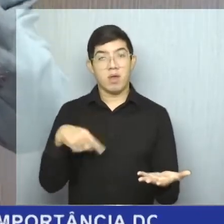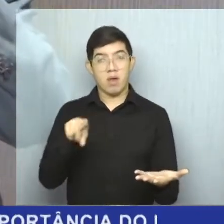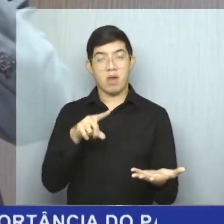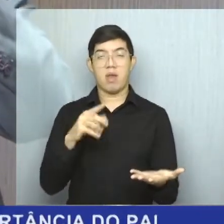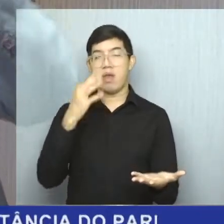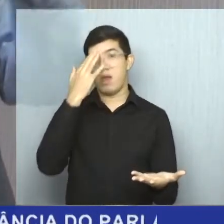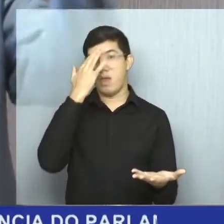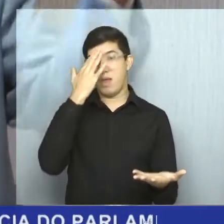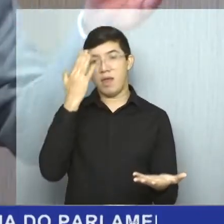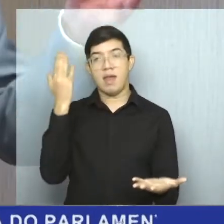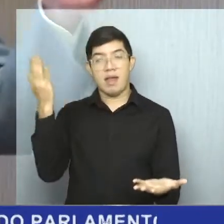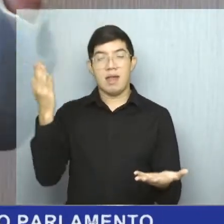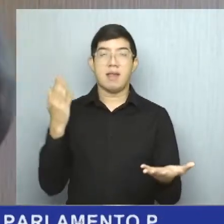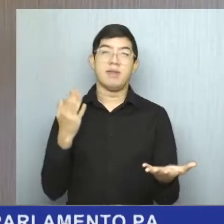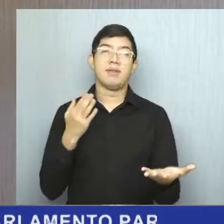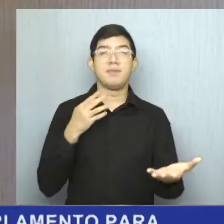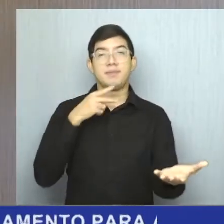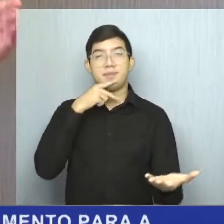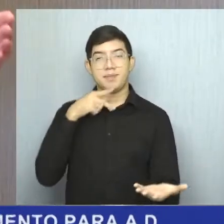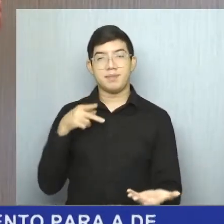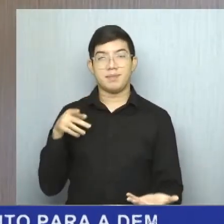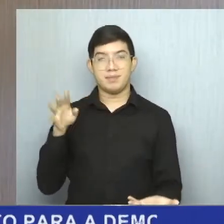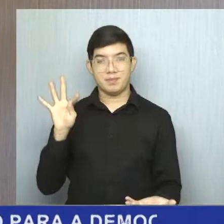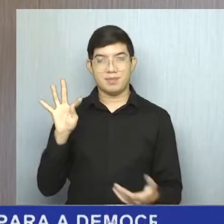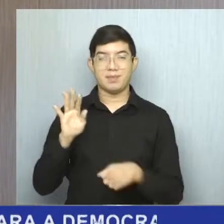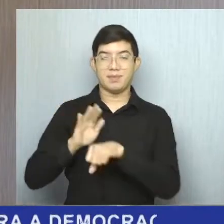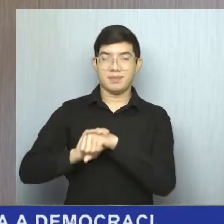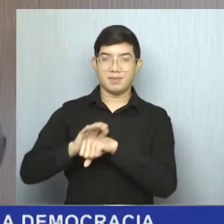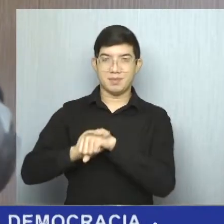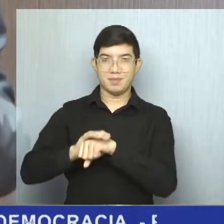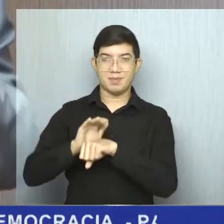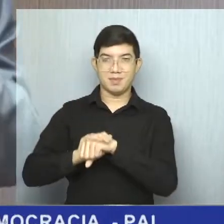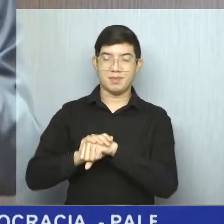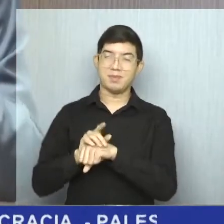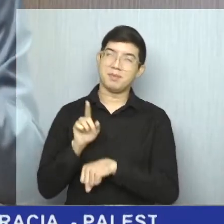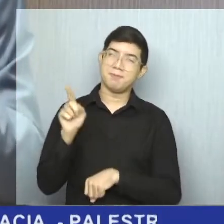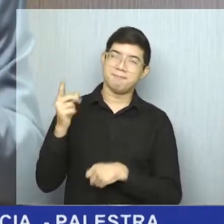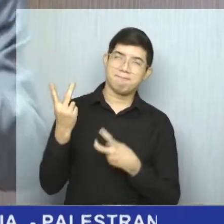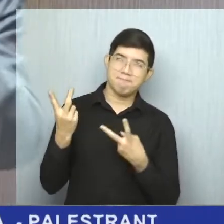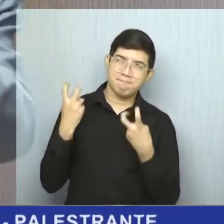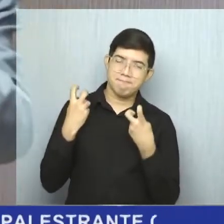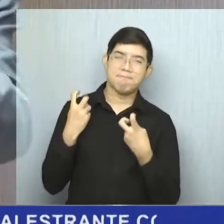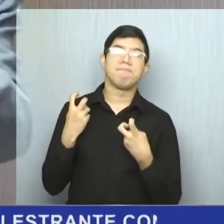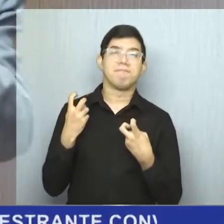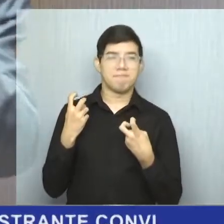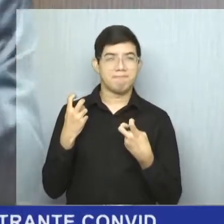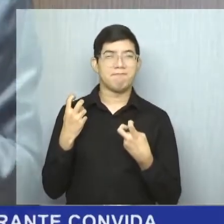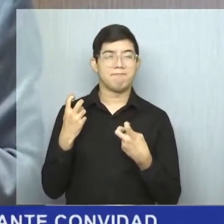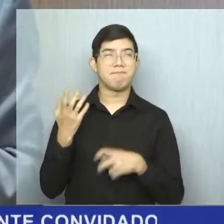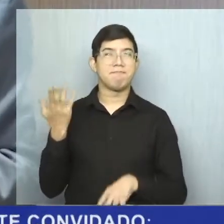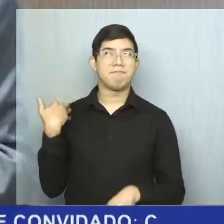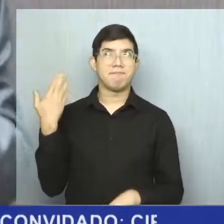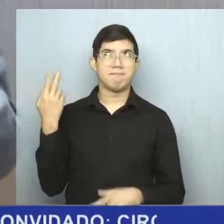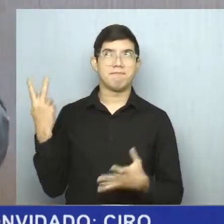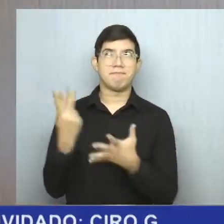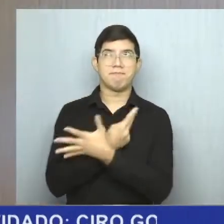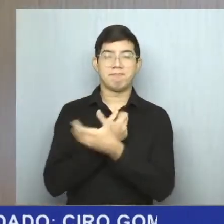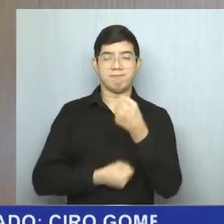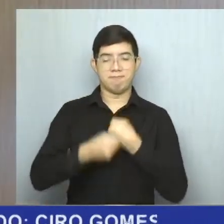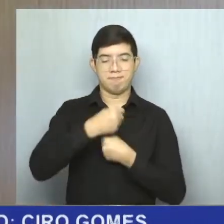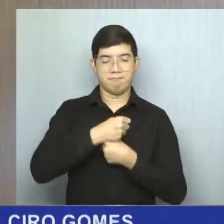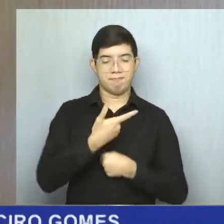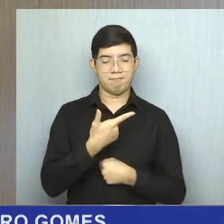PT se abraçaram com aqueles autores do evento, mas para alguns de nós, se nós entendermos que o que aconteceu em 2016 no Brasil foi um